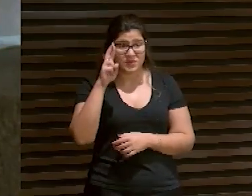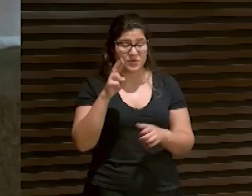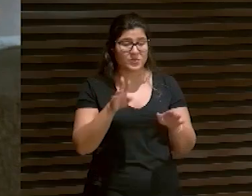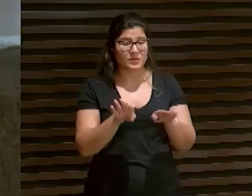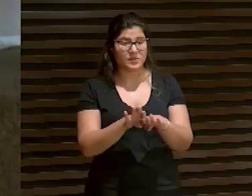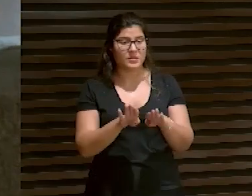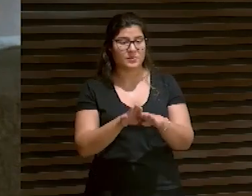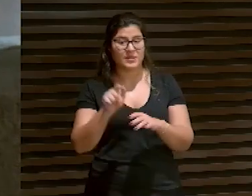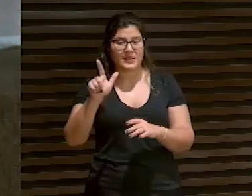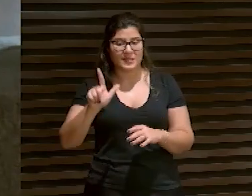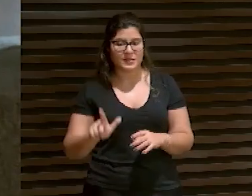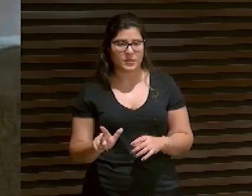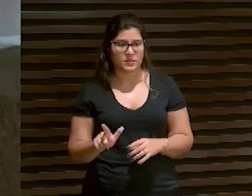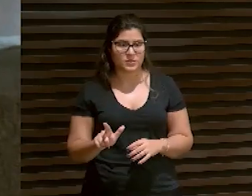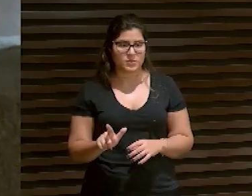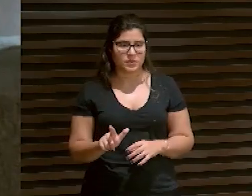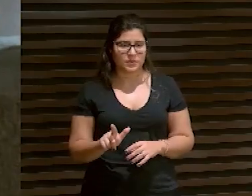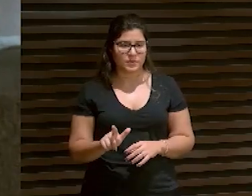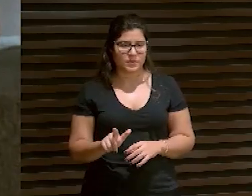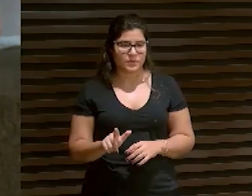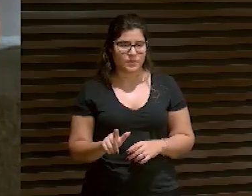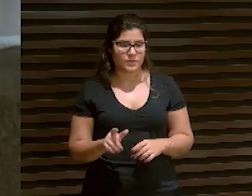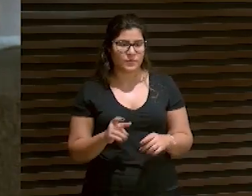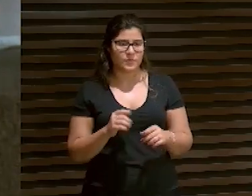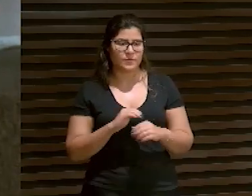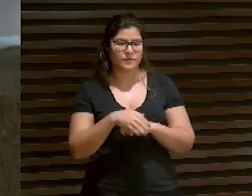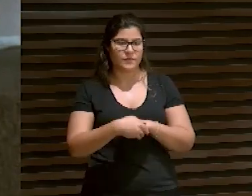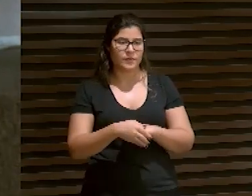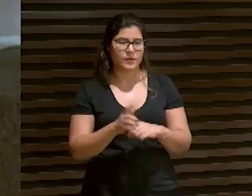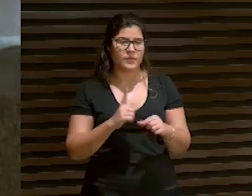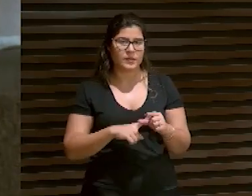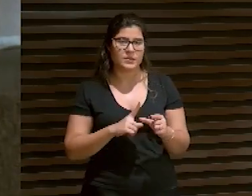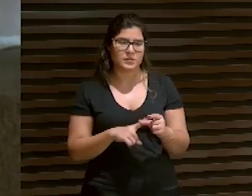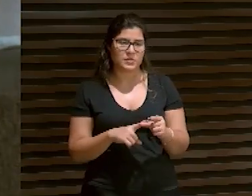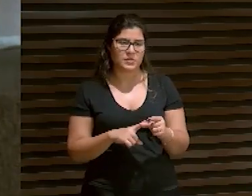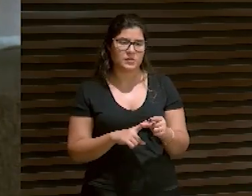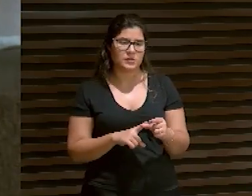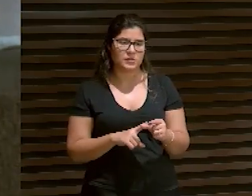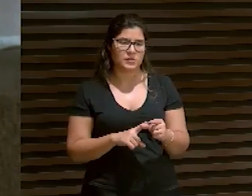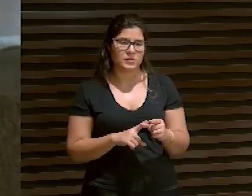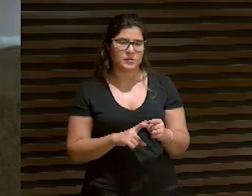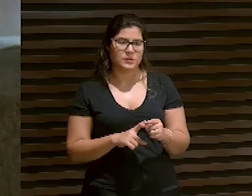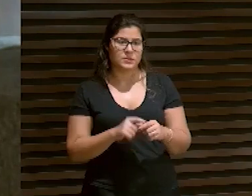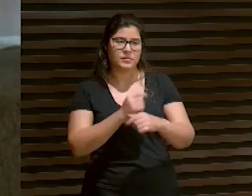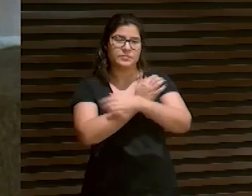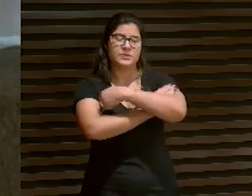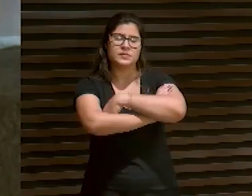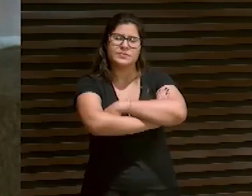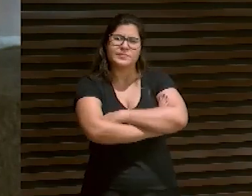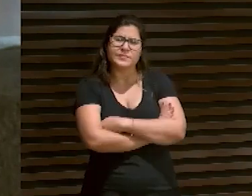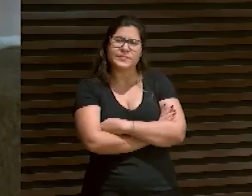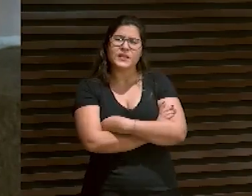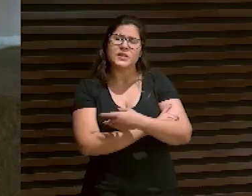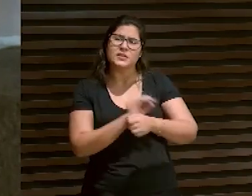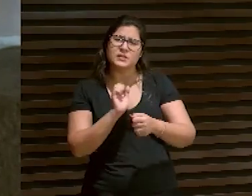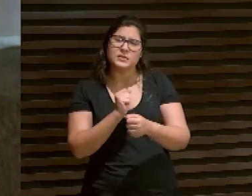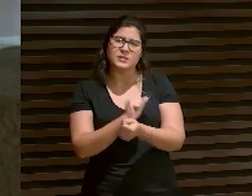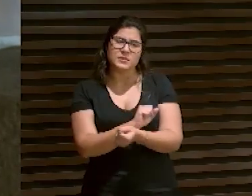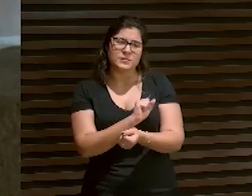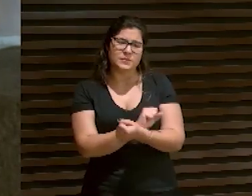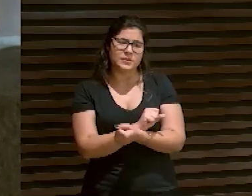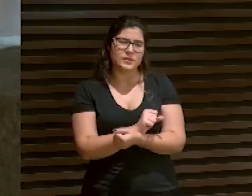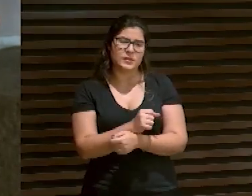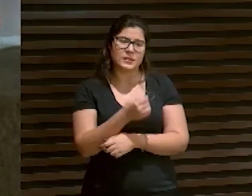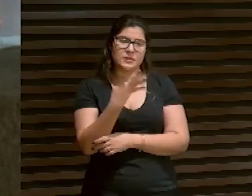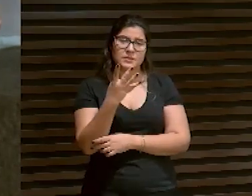fora da cidade? Porque é como se ele cruzasse os braços, olhando para aquela cidade e esperando que até em 40